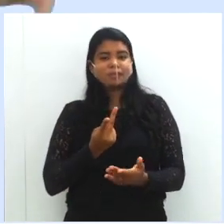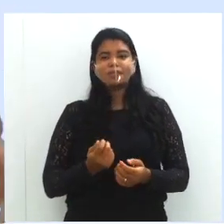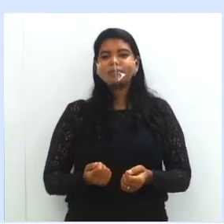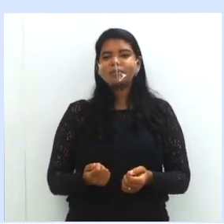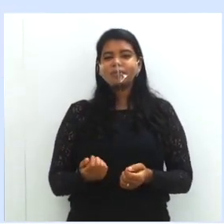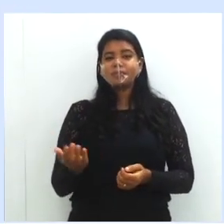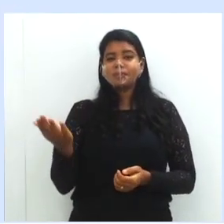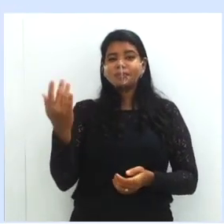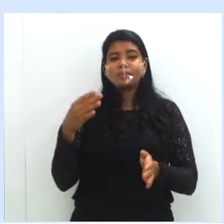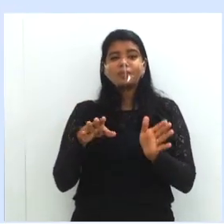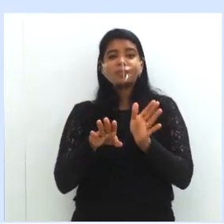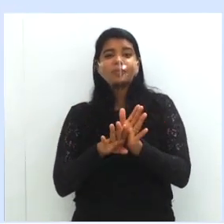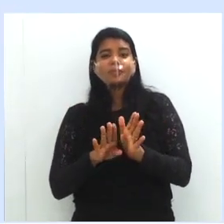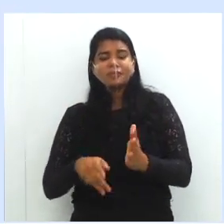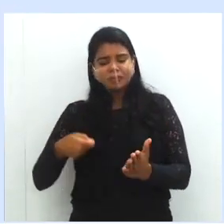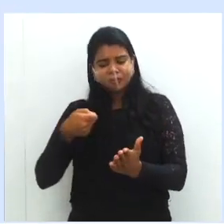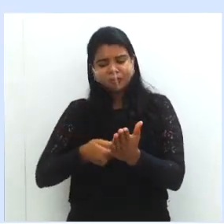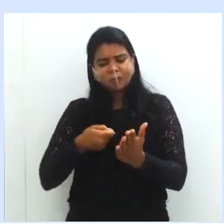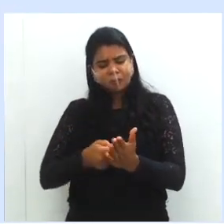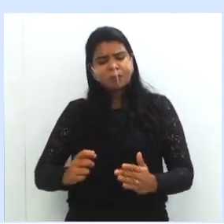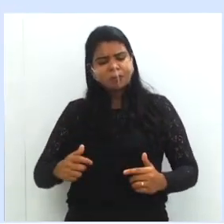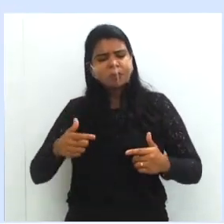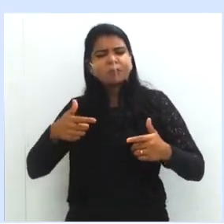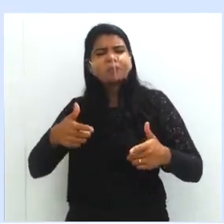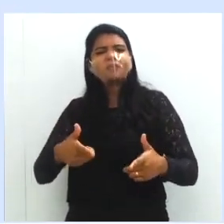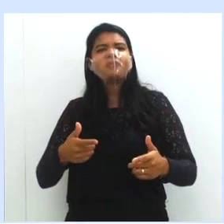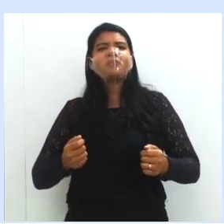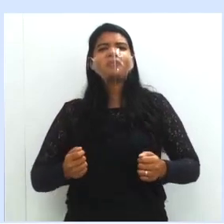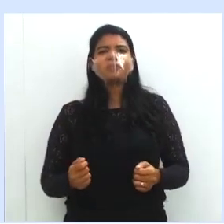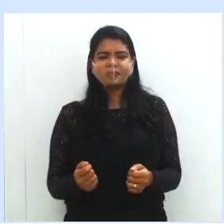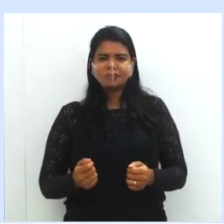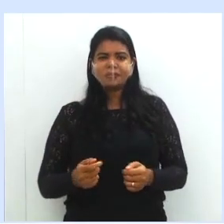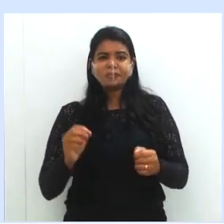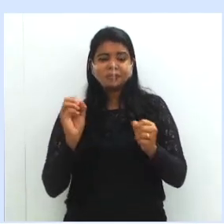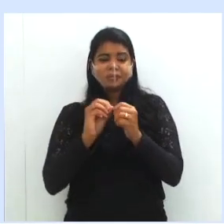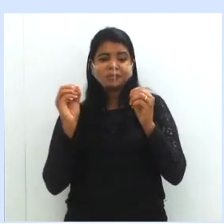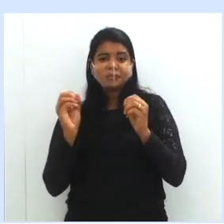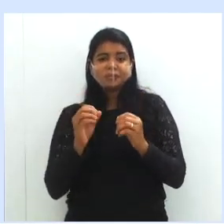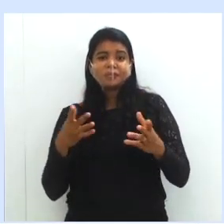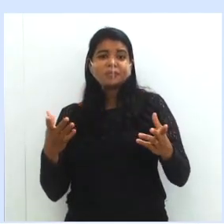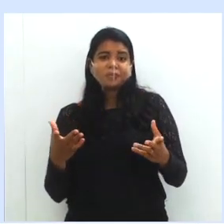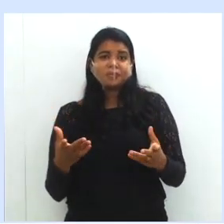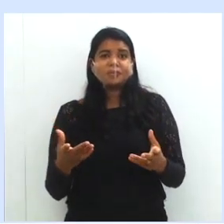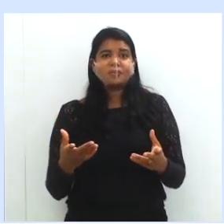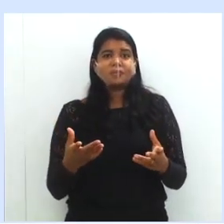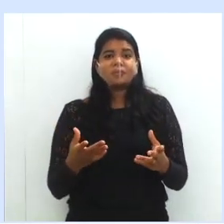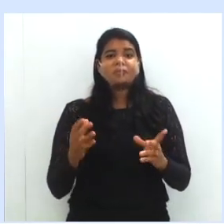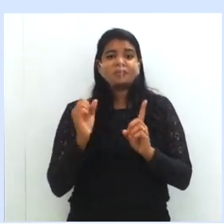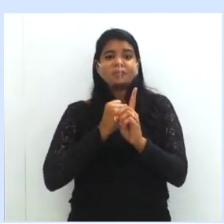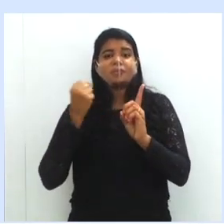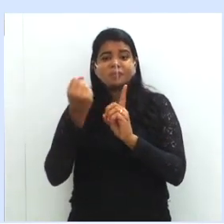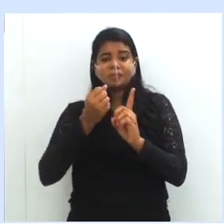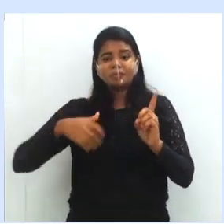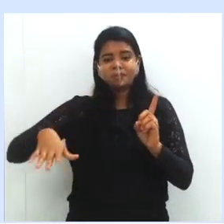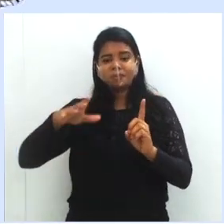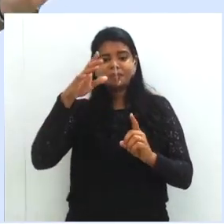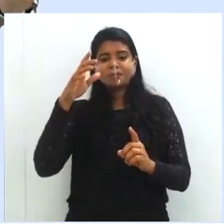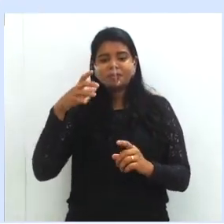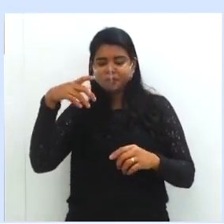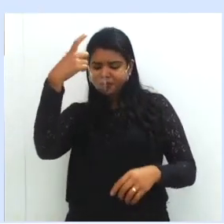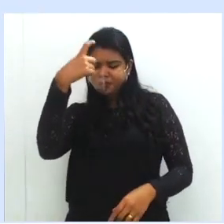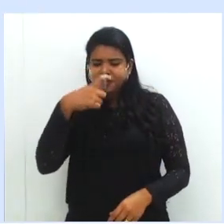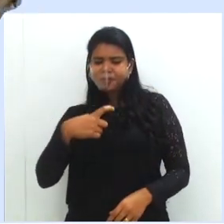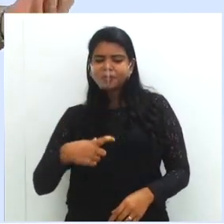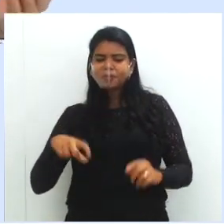emergem, eles vêm dessa luta do reconhecimento para a realização de quê? Da universalização da